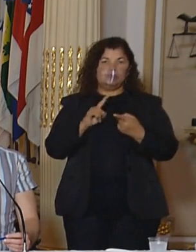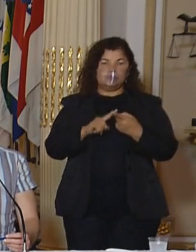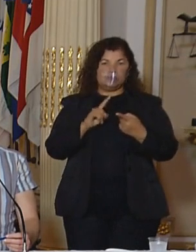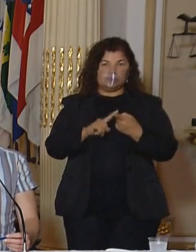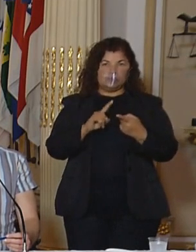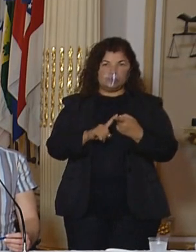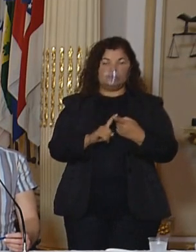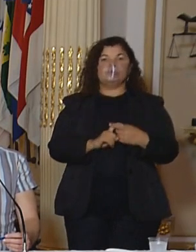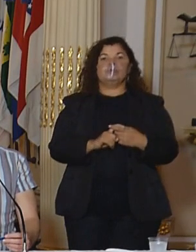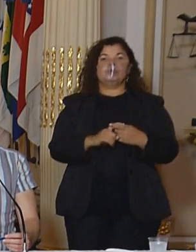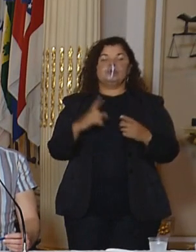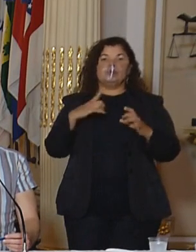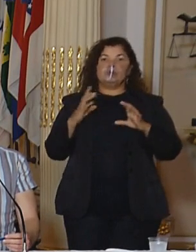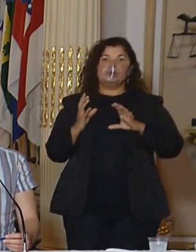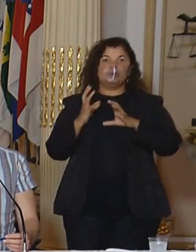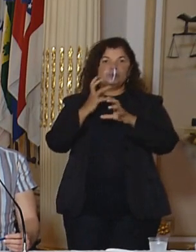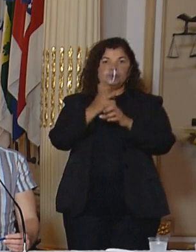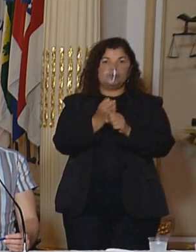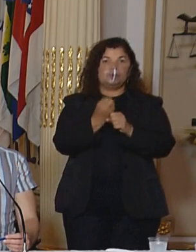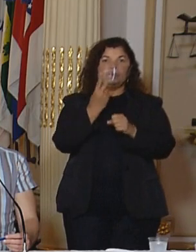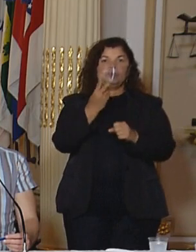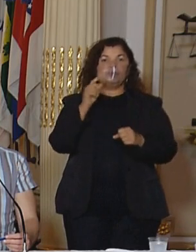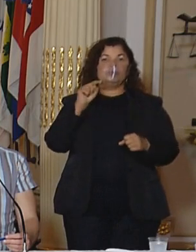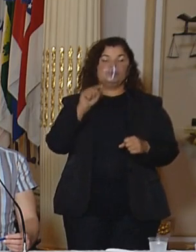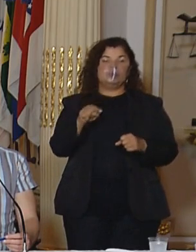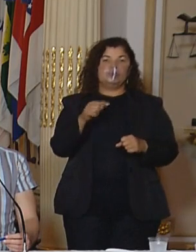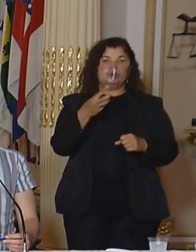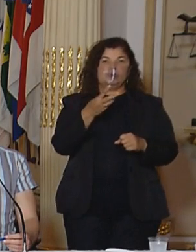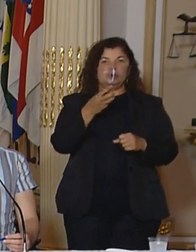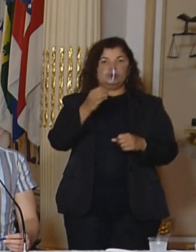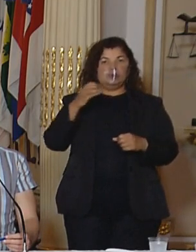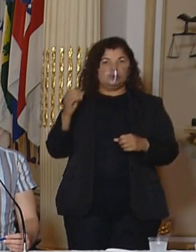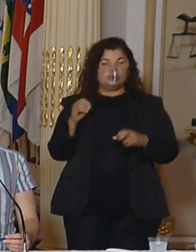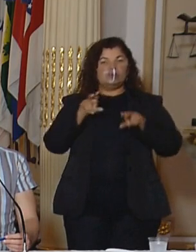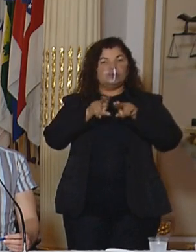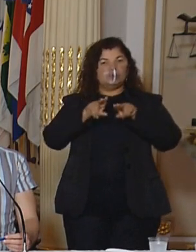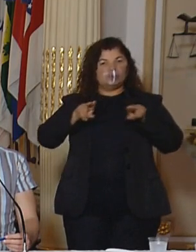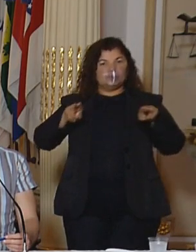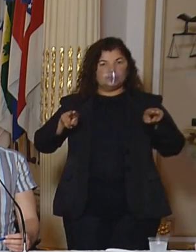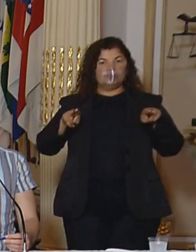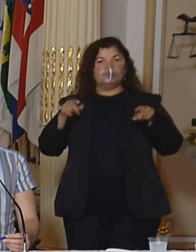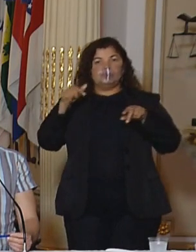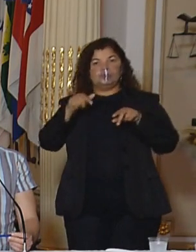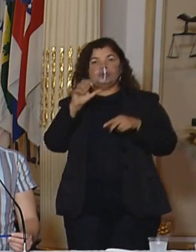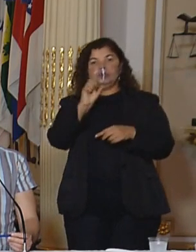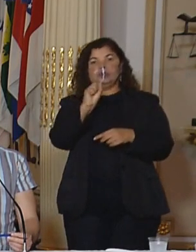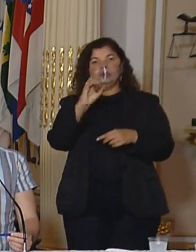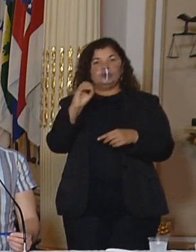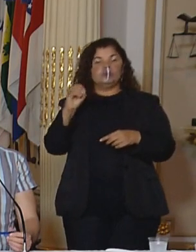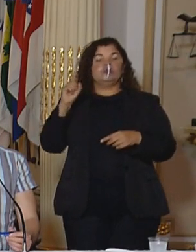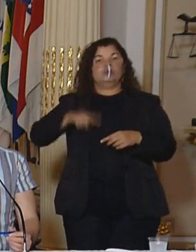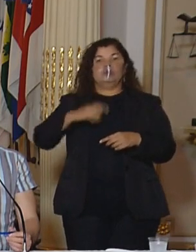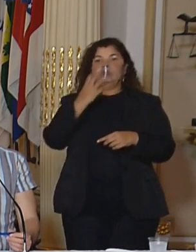Somando, já são mais de 2.300 leitos, sendo 812 de UTI.